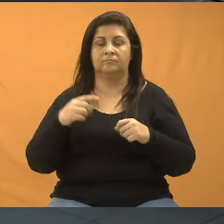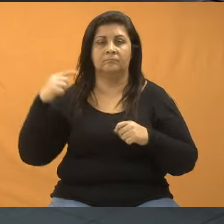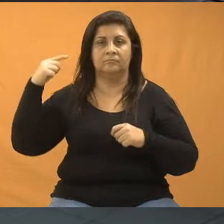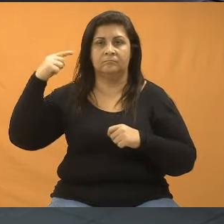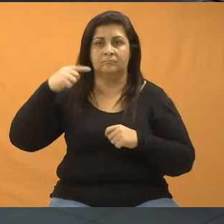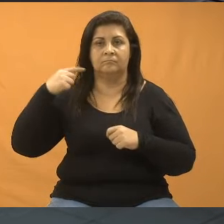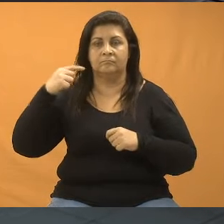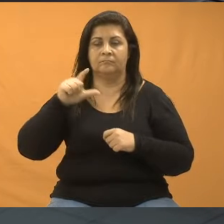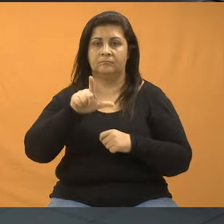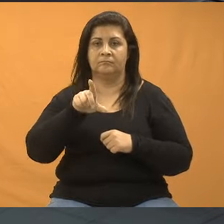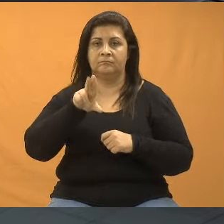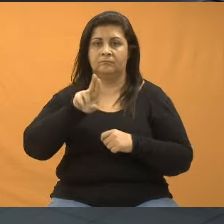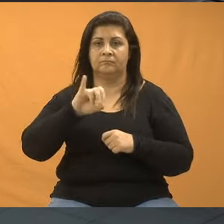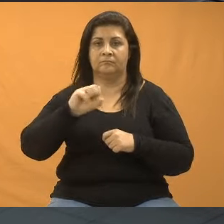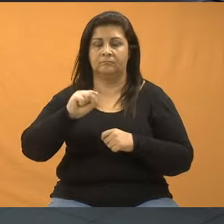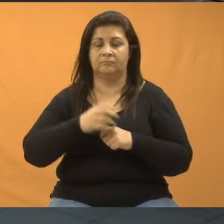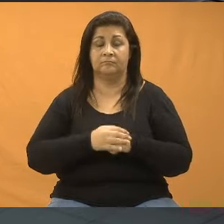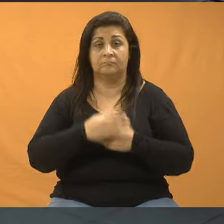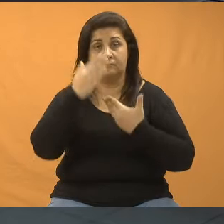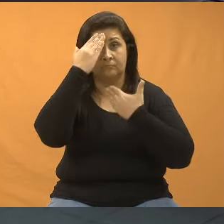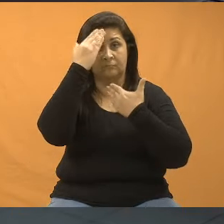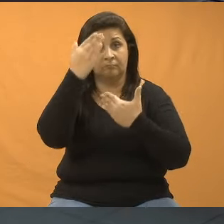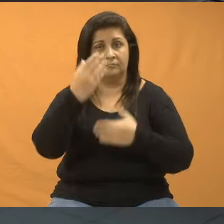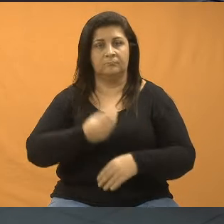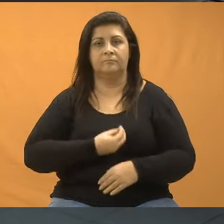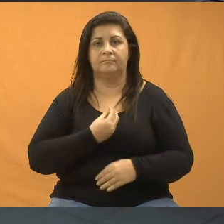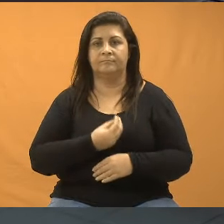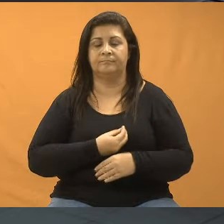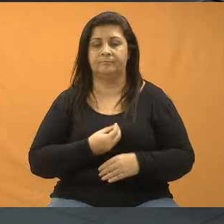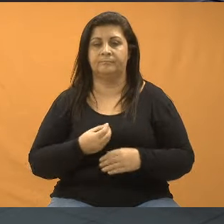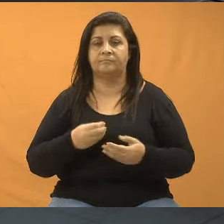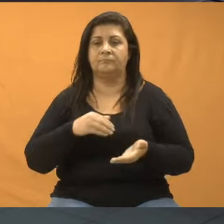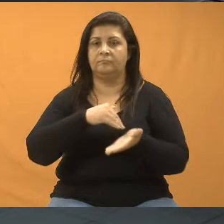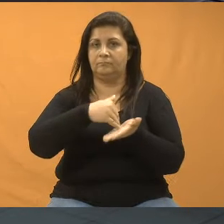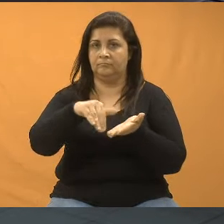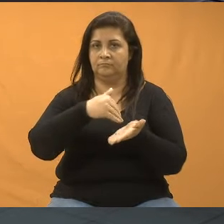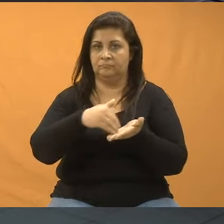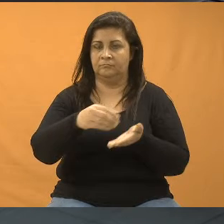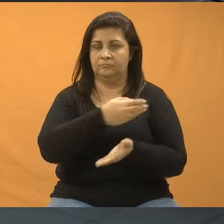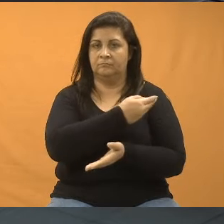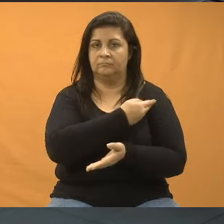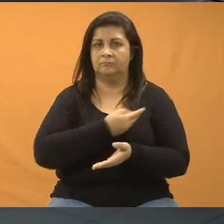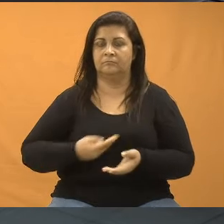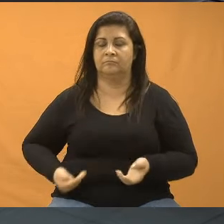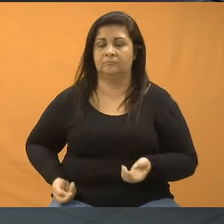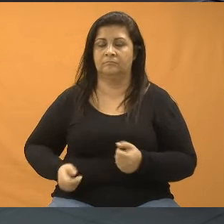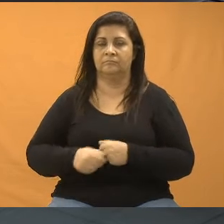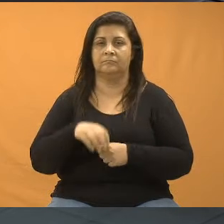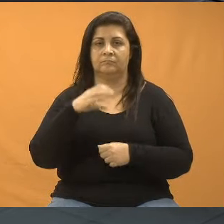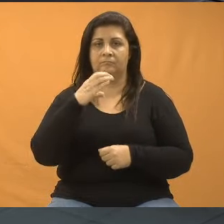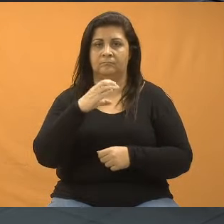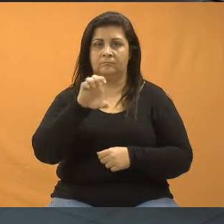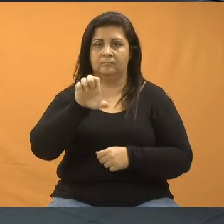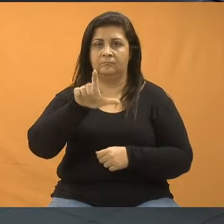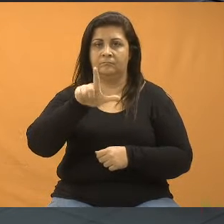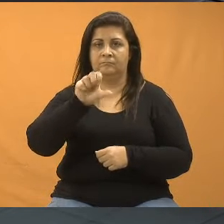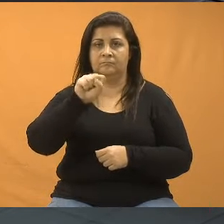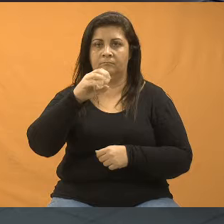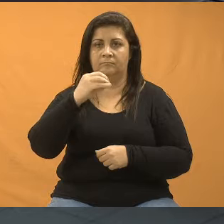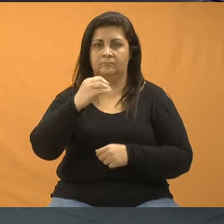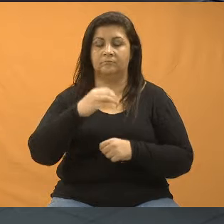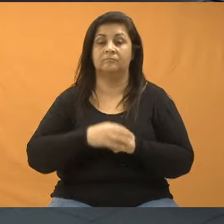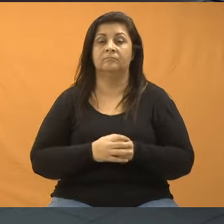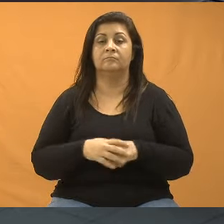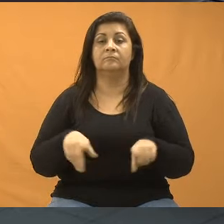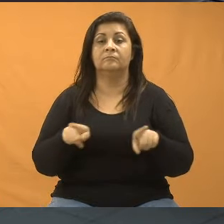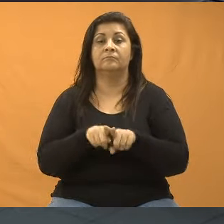membro. Agradeço a presença aqui do secretário de Governo, Celso Florencio, e também